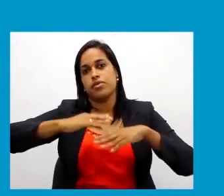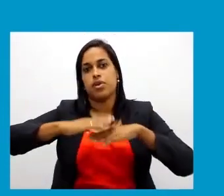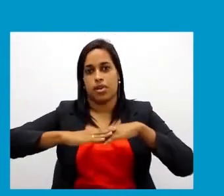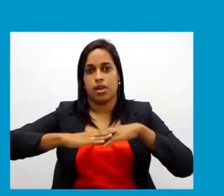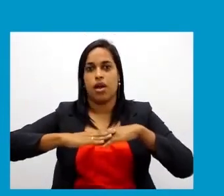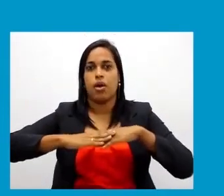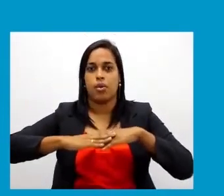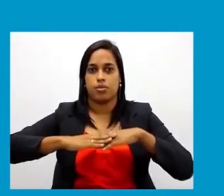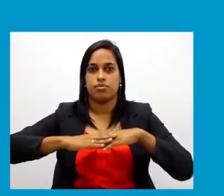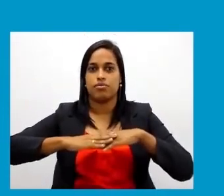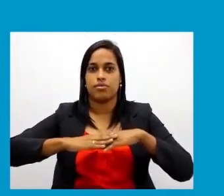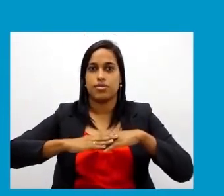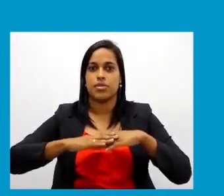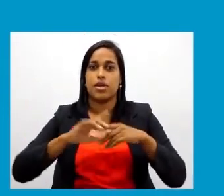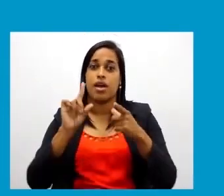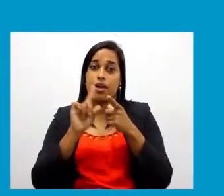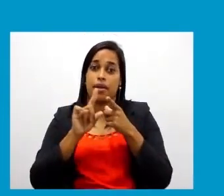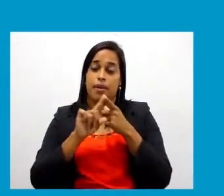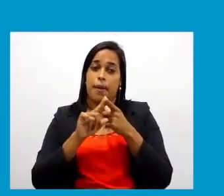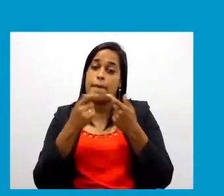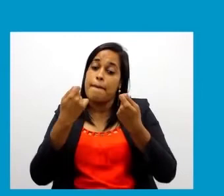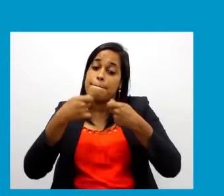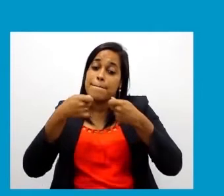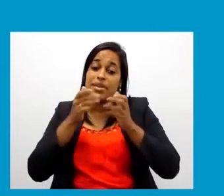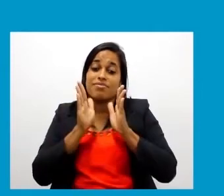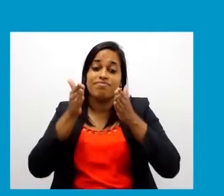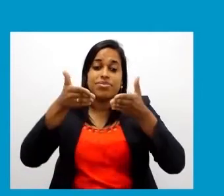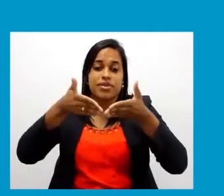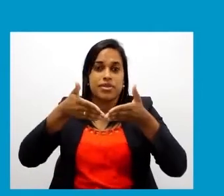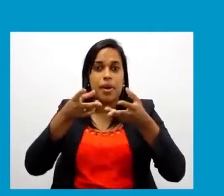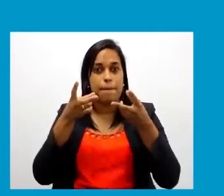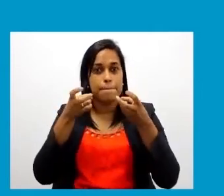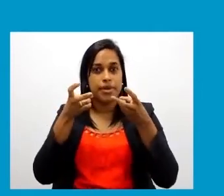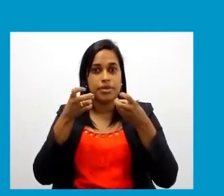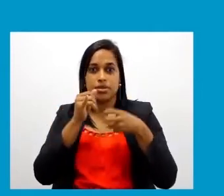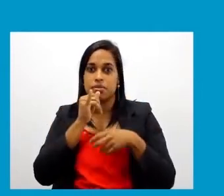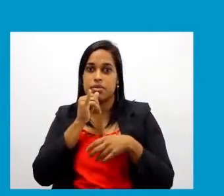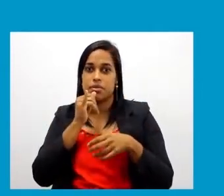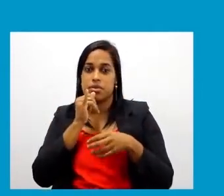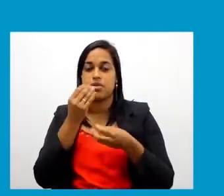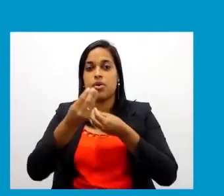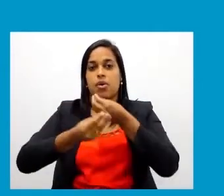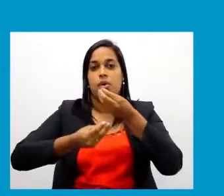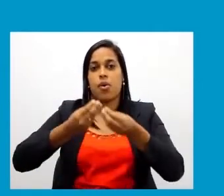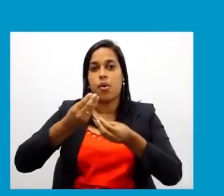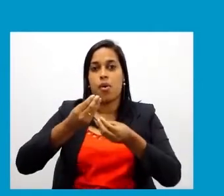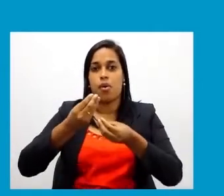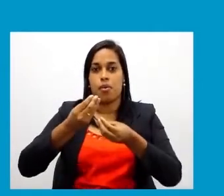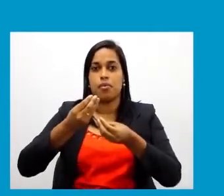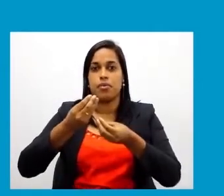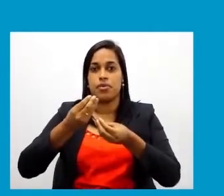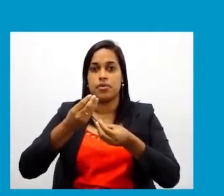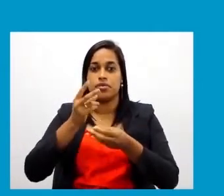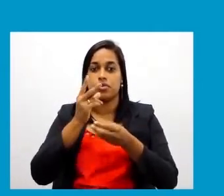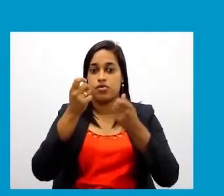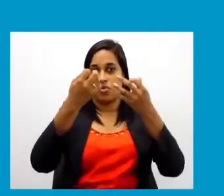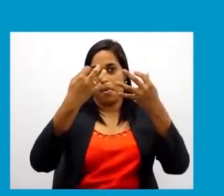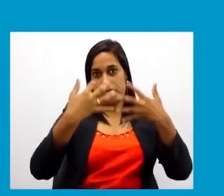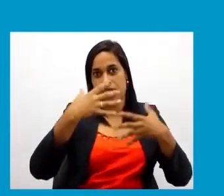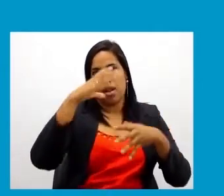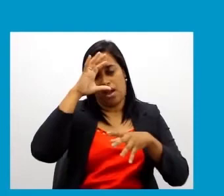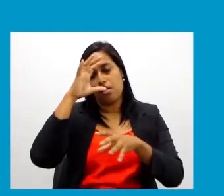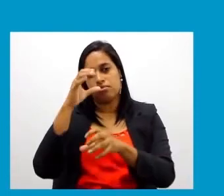ascendente, que você vai observar aqui, nessa seta aqui. Essa seta diz, um colaborador diz para o